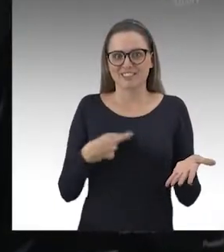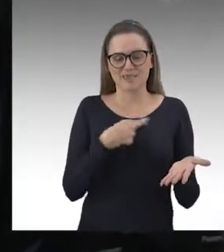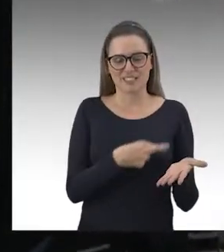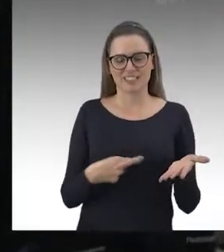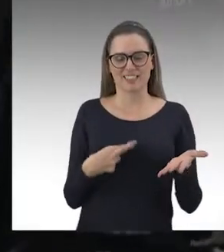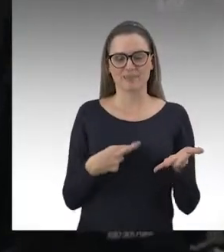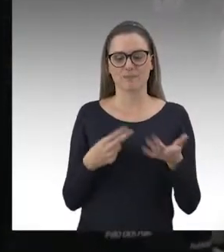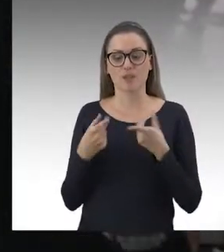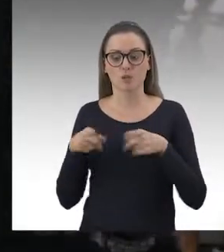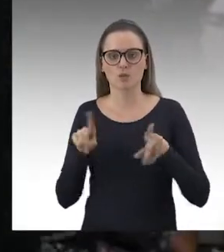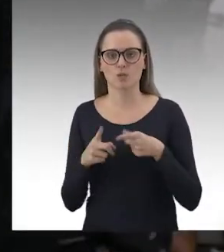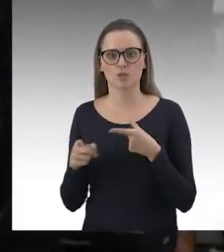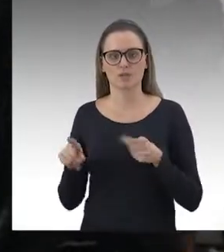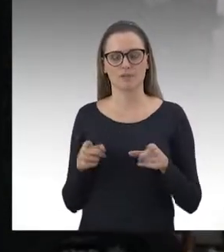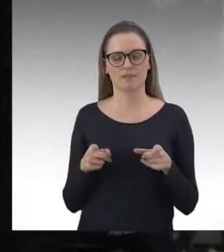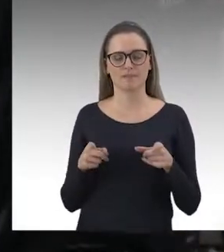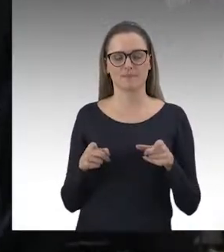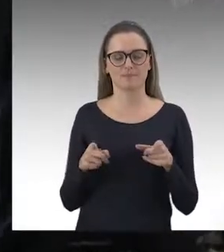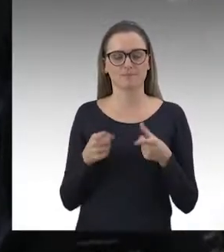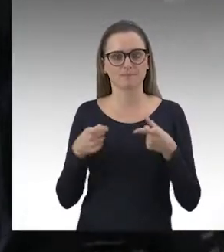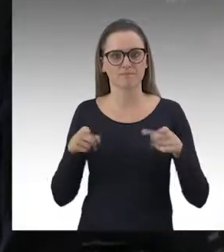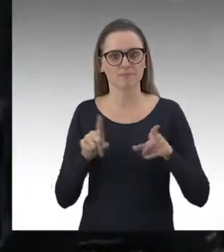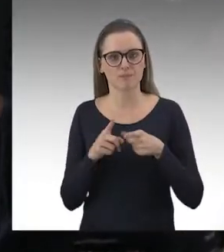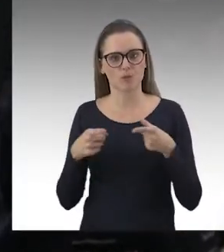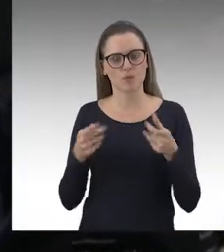tá. Tá.